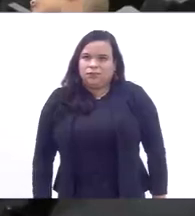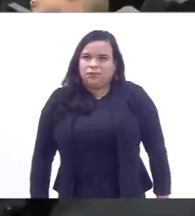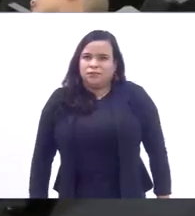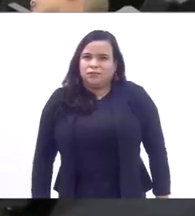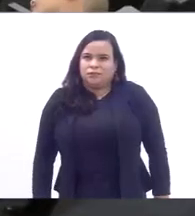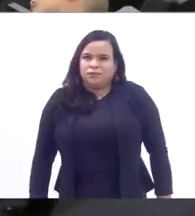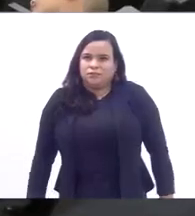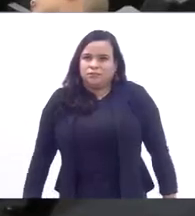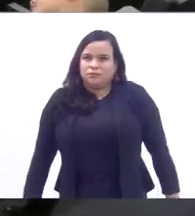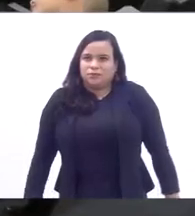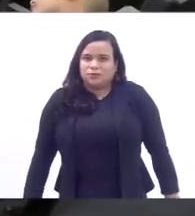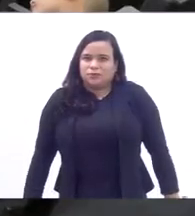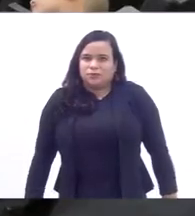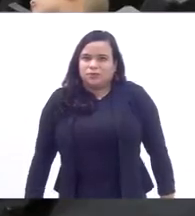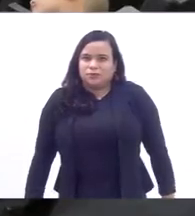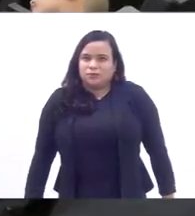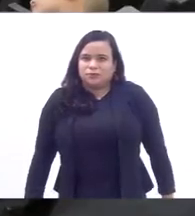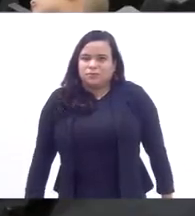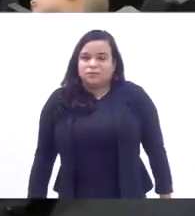Fernandes Monteiro.